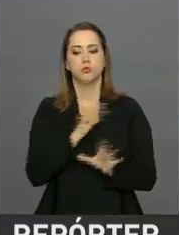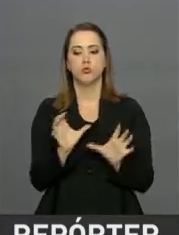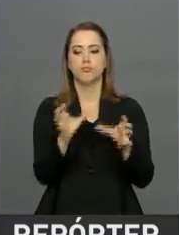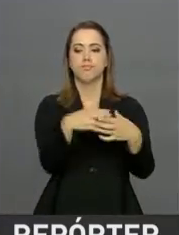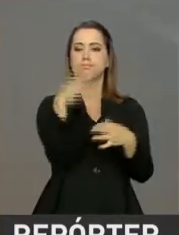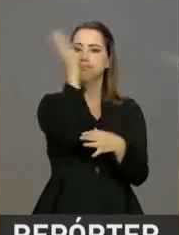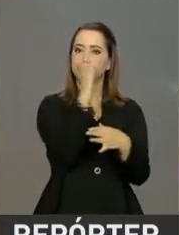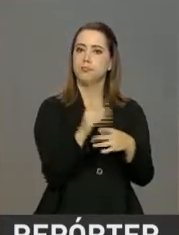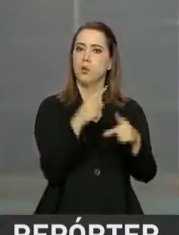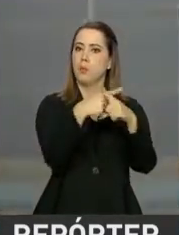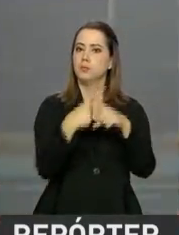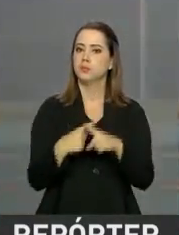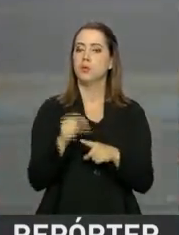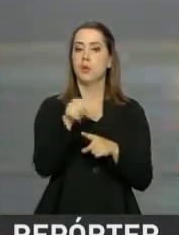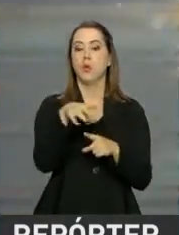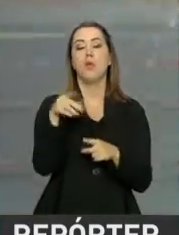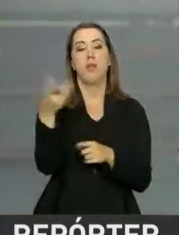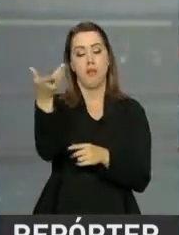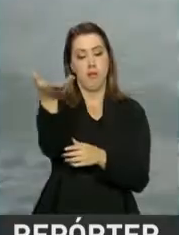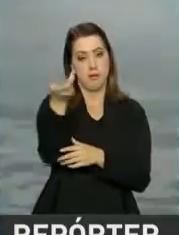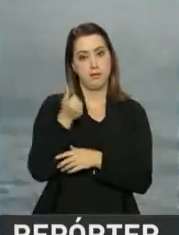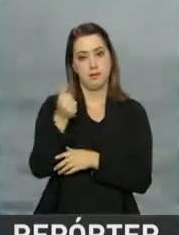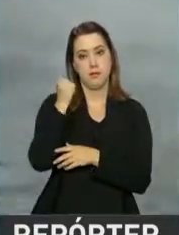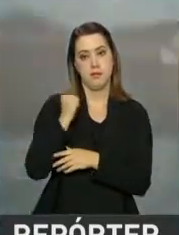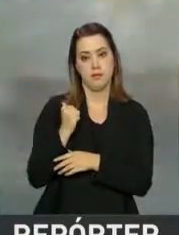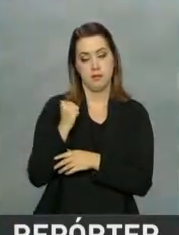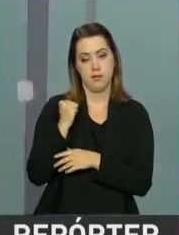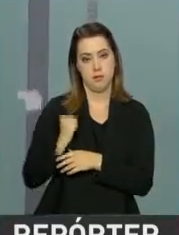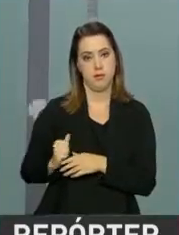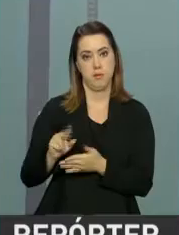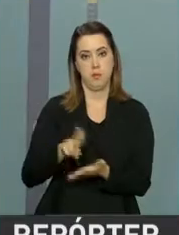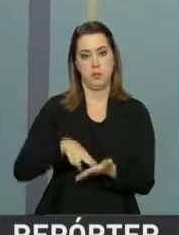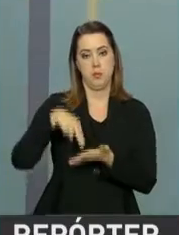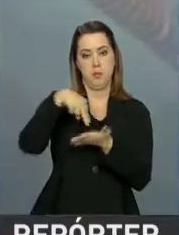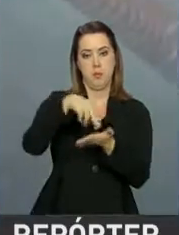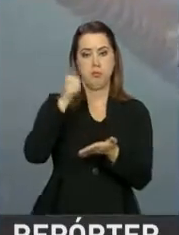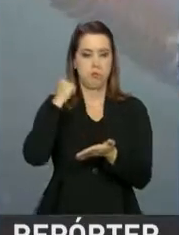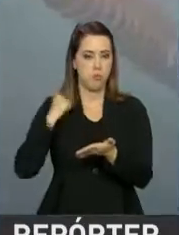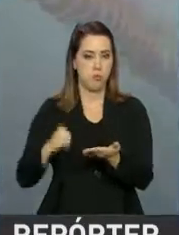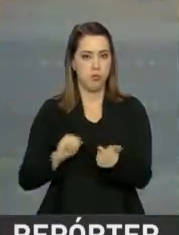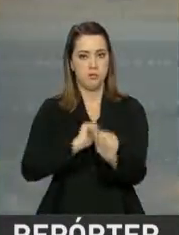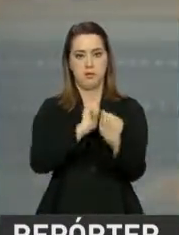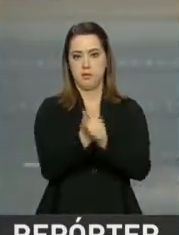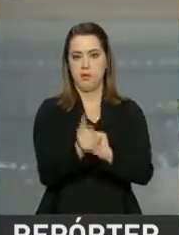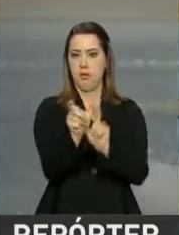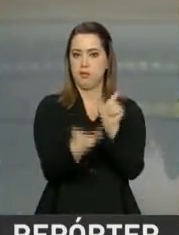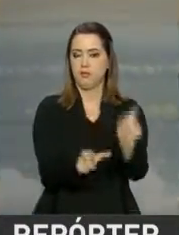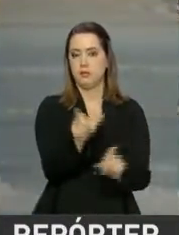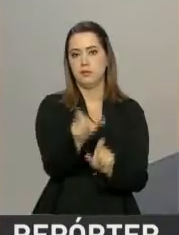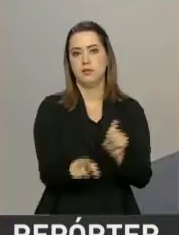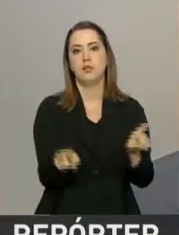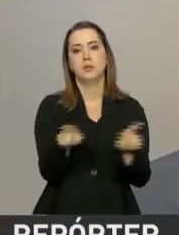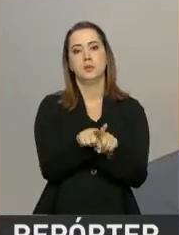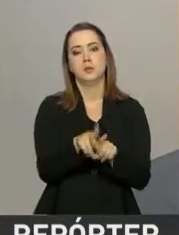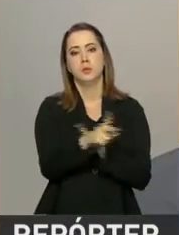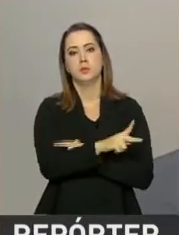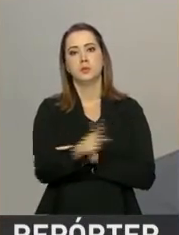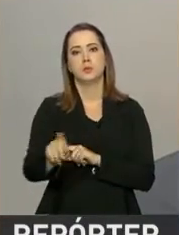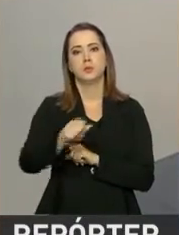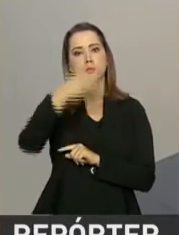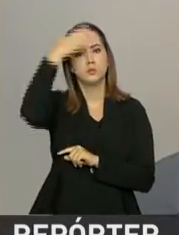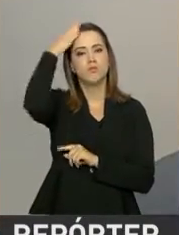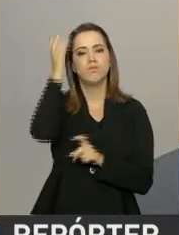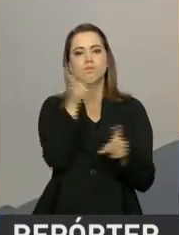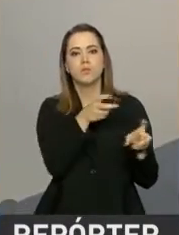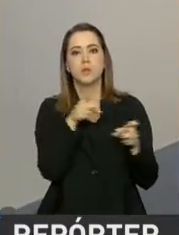nos jogos são Patrocinar o ministério através da bolsa polo da bolsa atleta Presidente temer identifica o